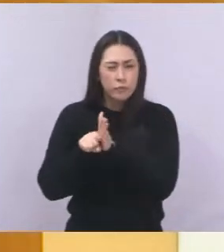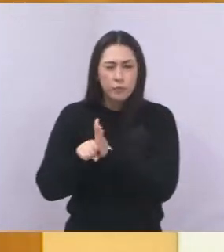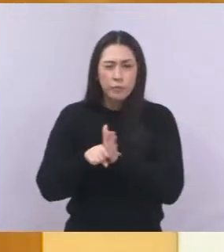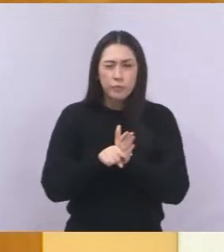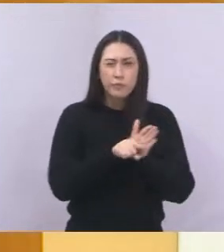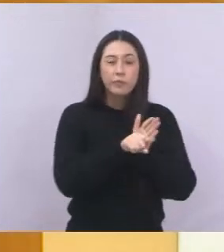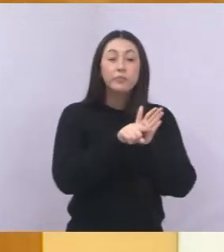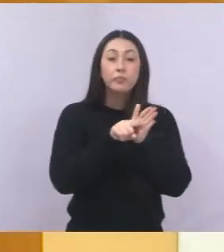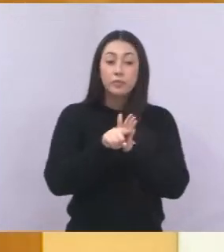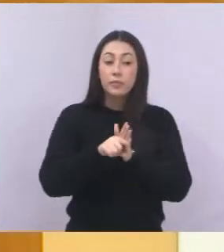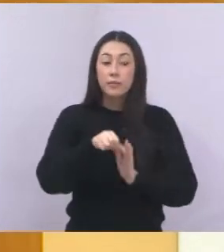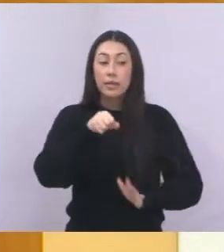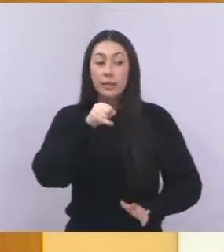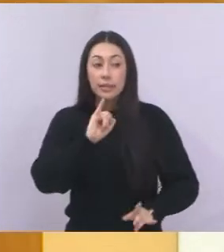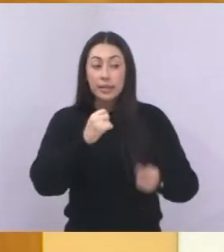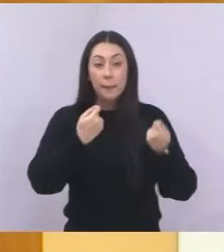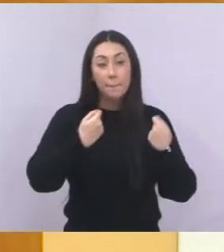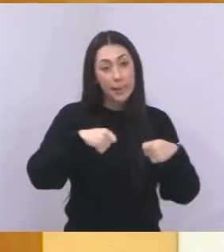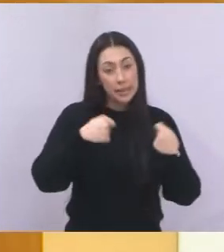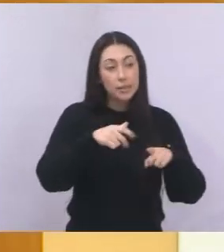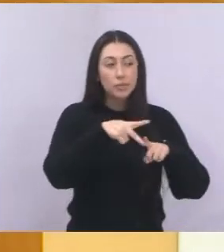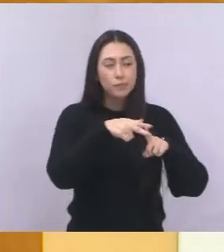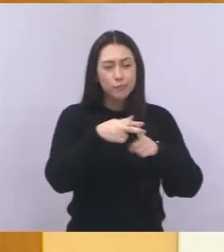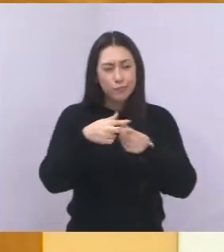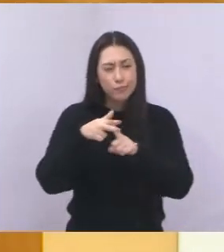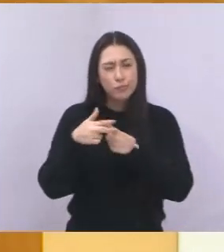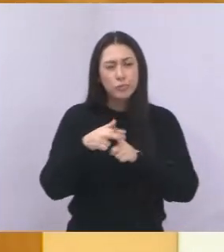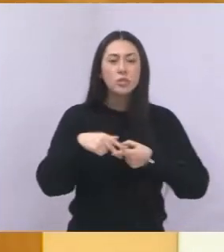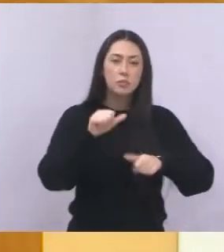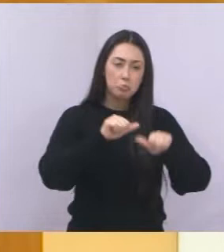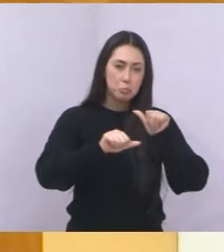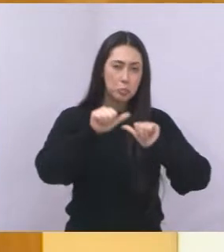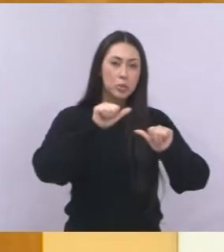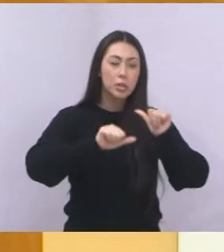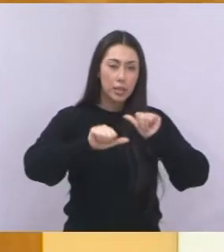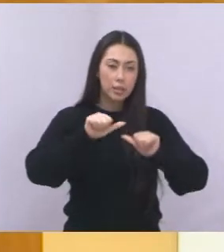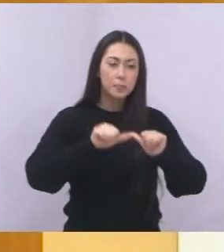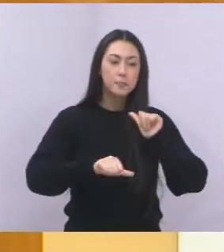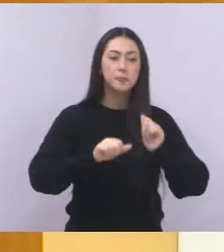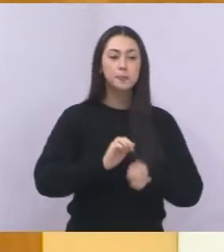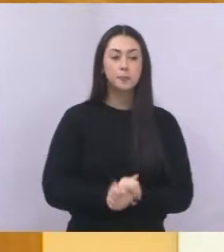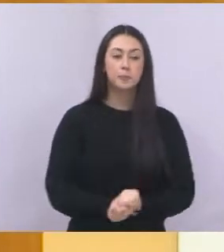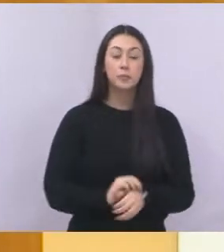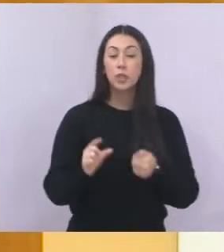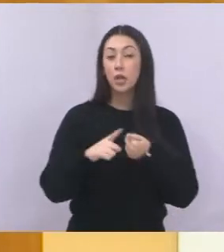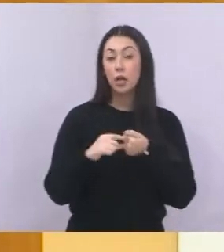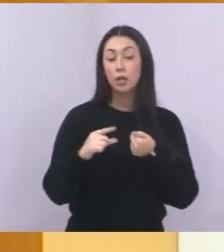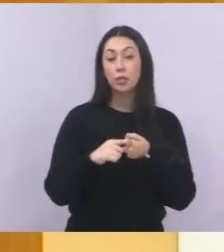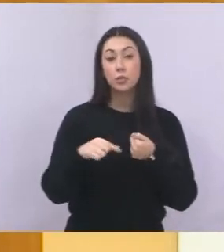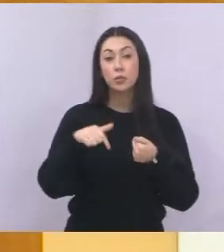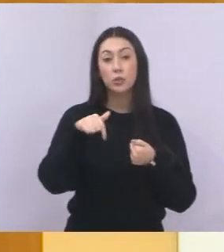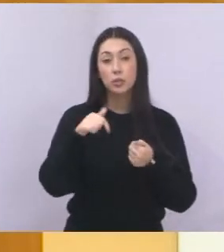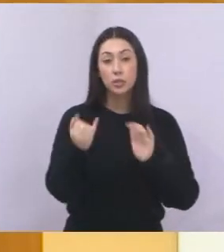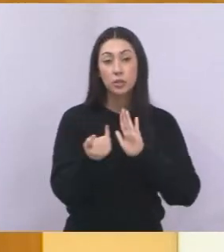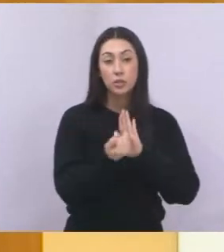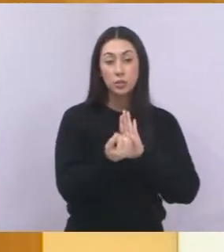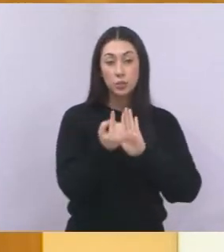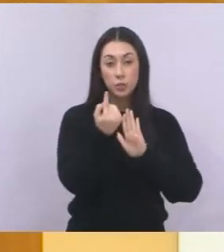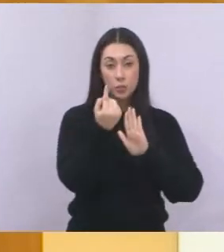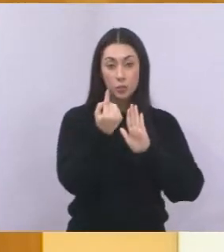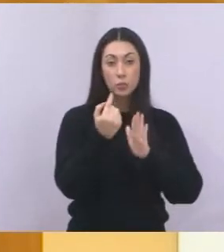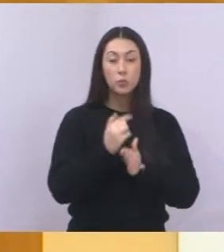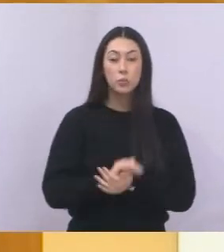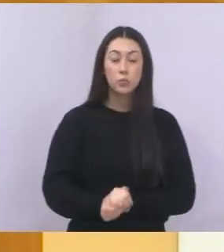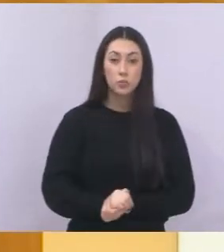atuarial, a necessidade de manutenção do previsto caput desse artigo. Artigo 7º, inciso 1º.